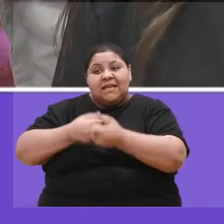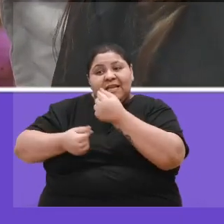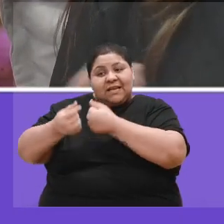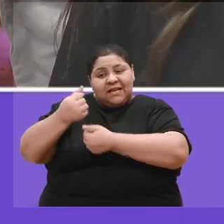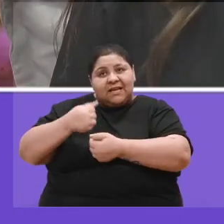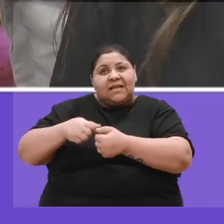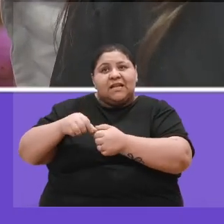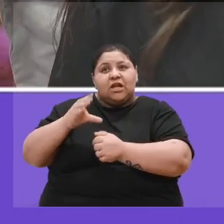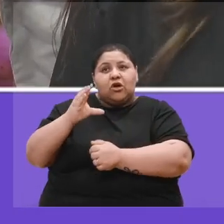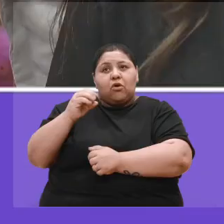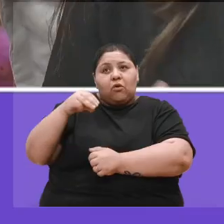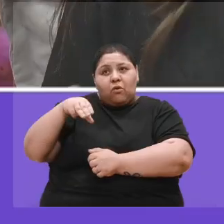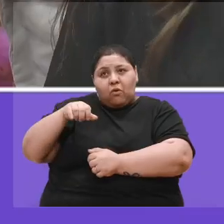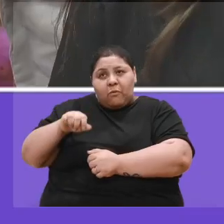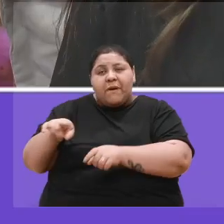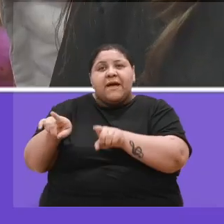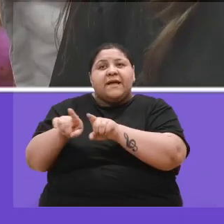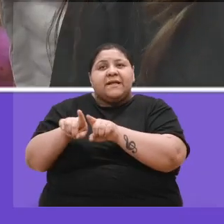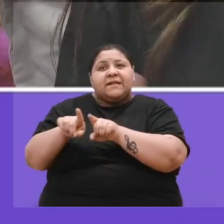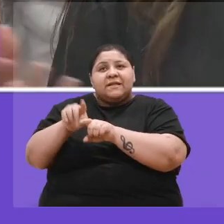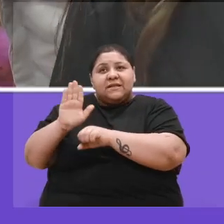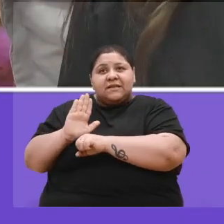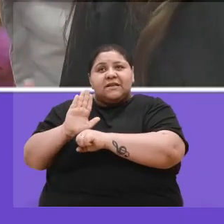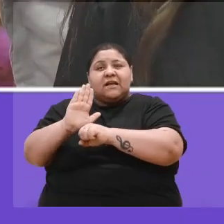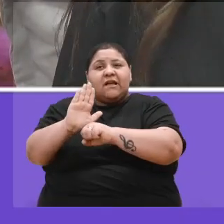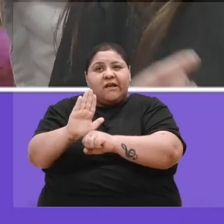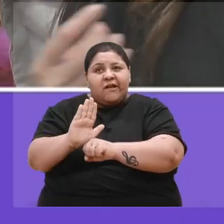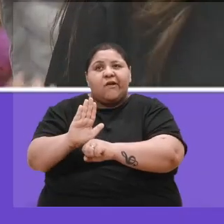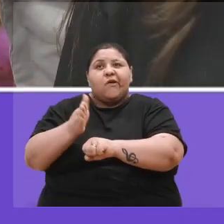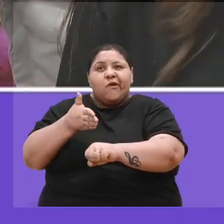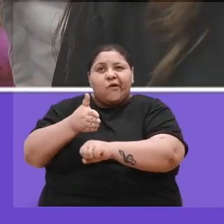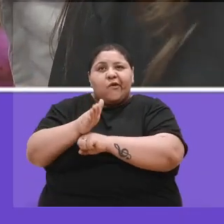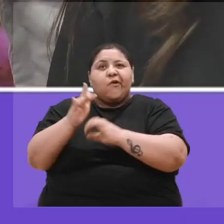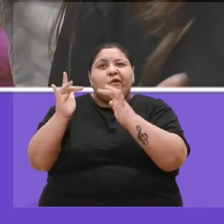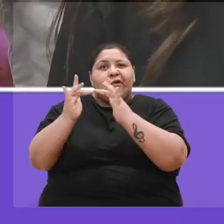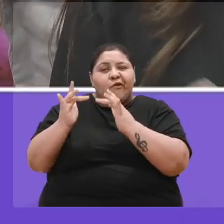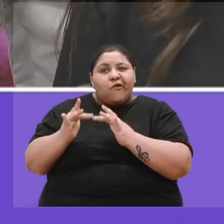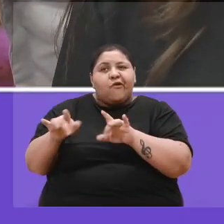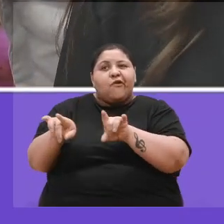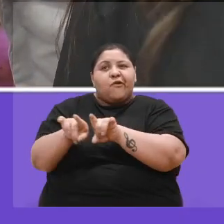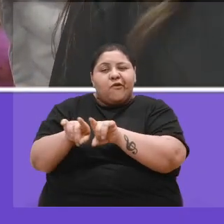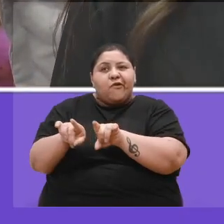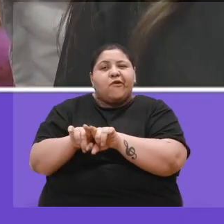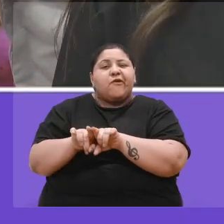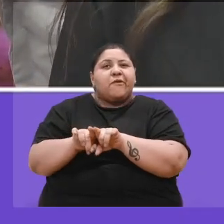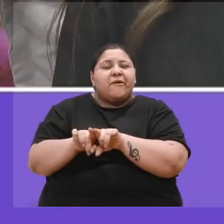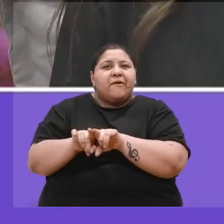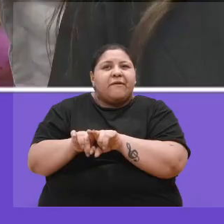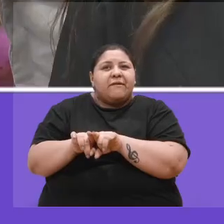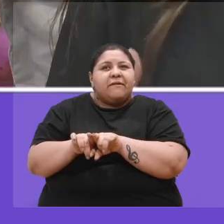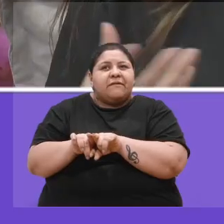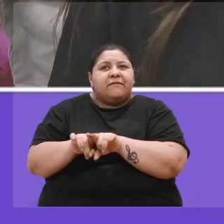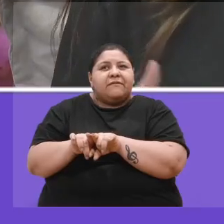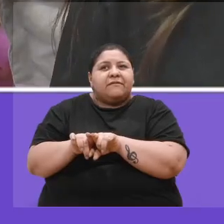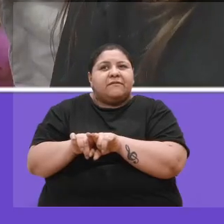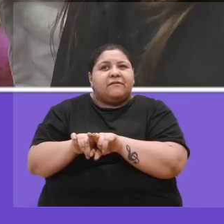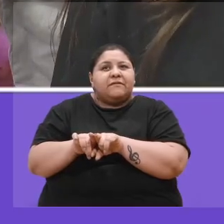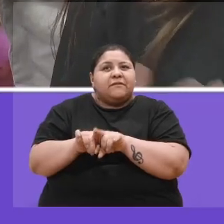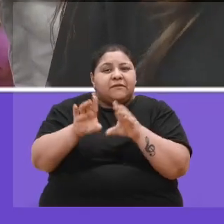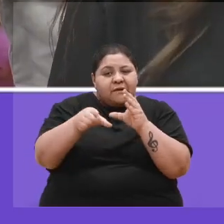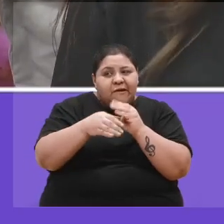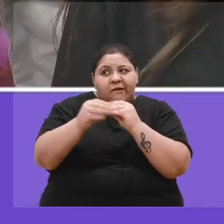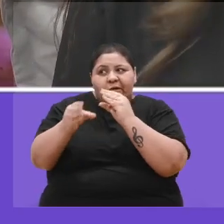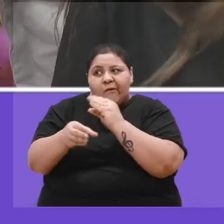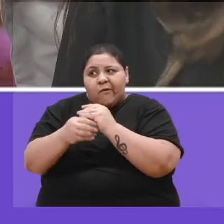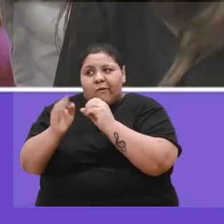Comai também possibilitou o acesso e o contato que permitiu também ela acumular elementos